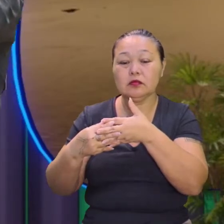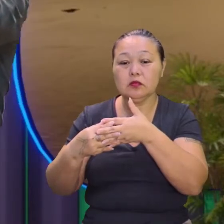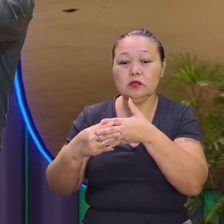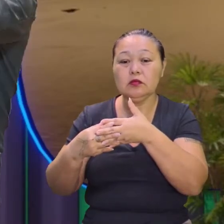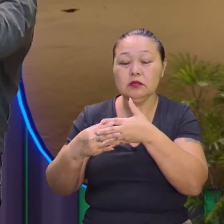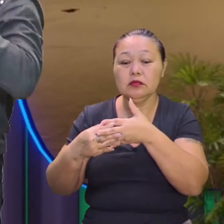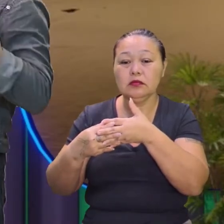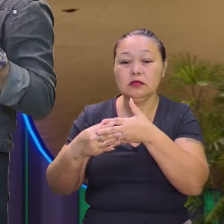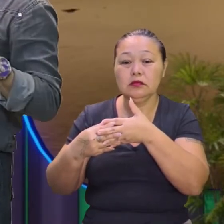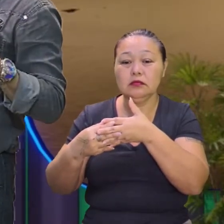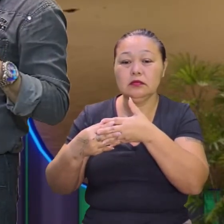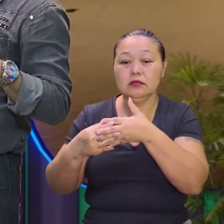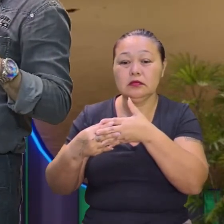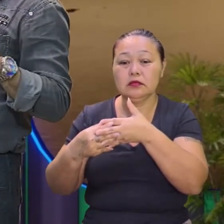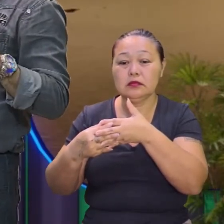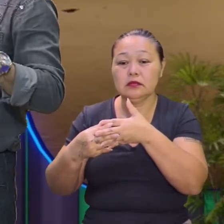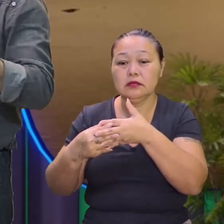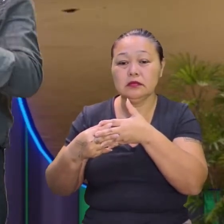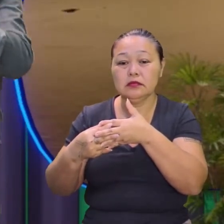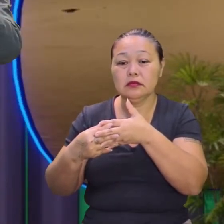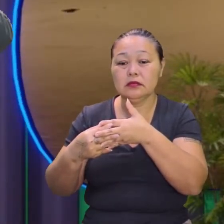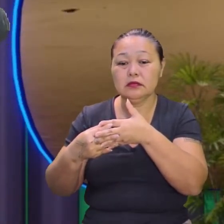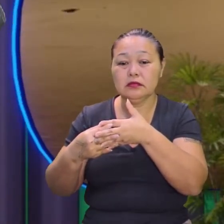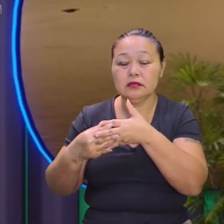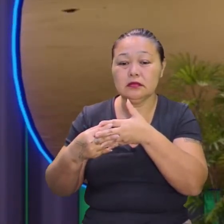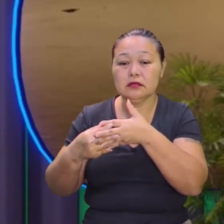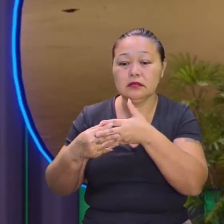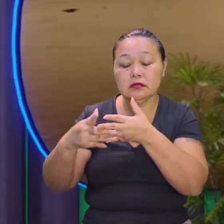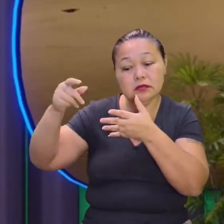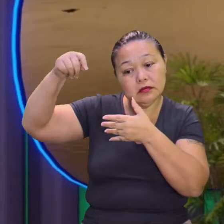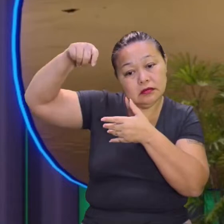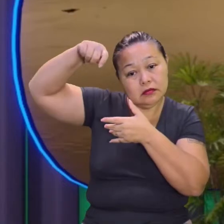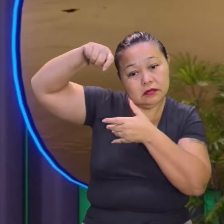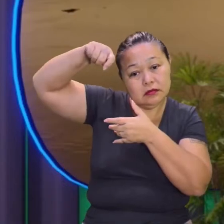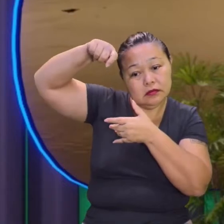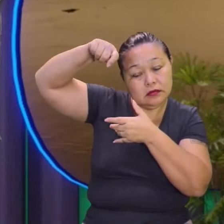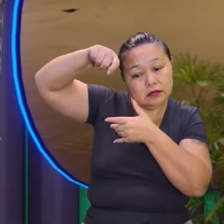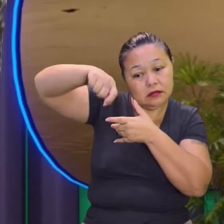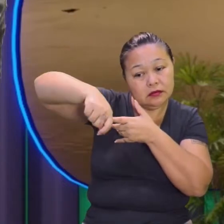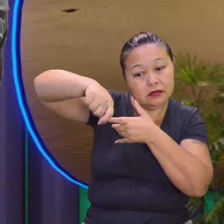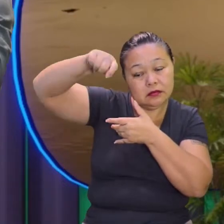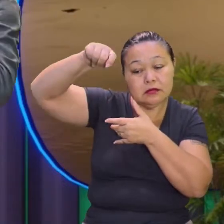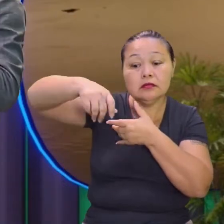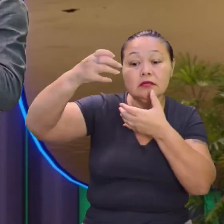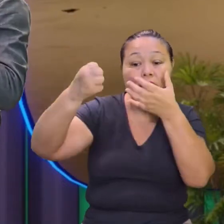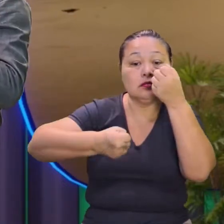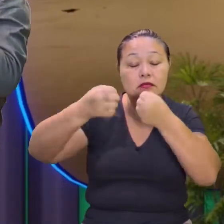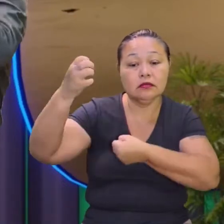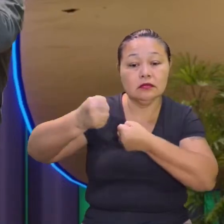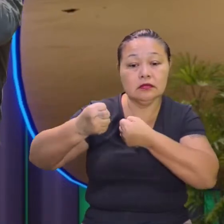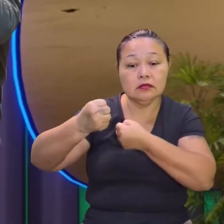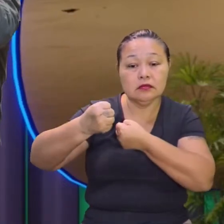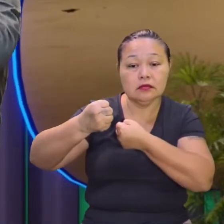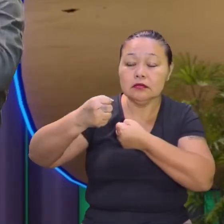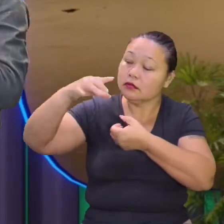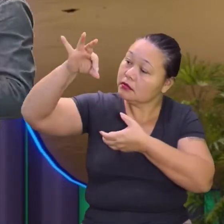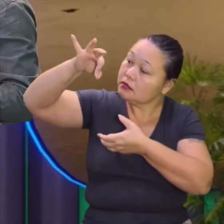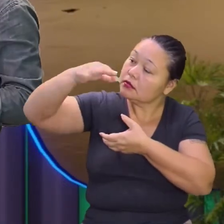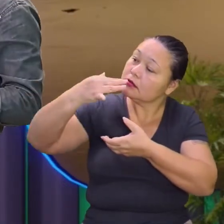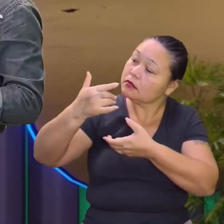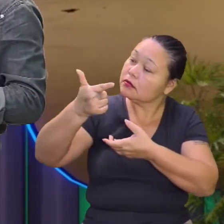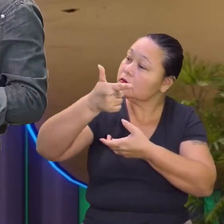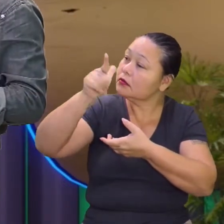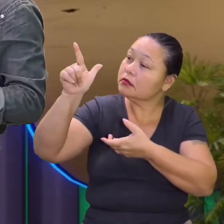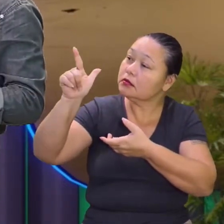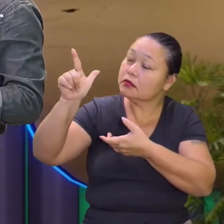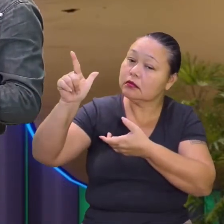um provador. Esqueci agora o nome. Ele coloca dentro do galão lá de leite e se mudar a